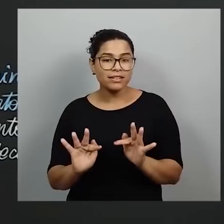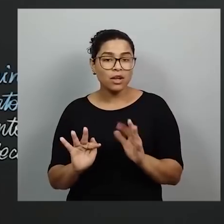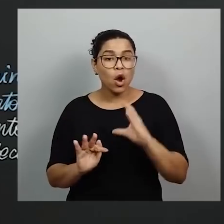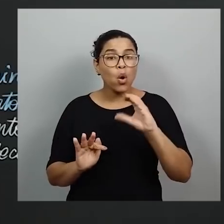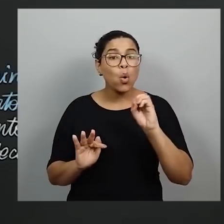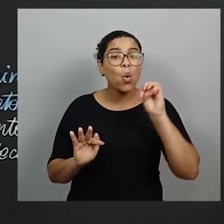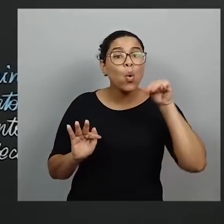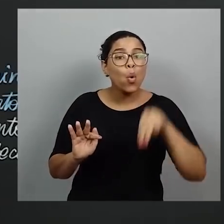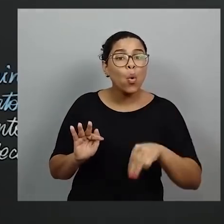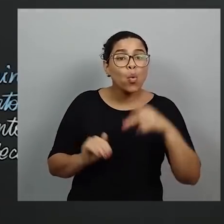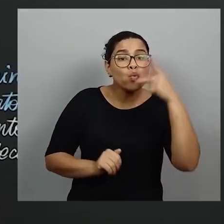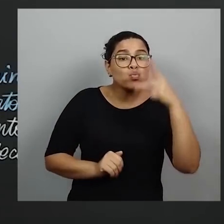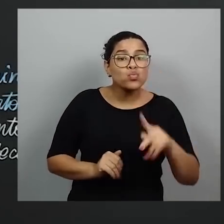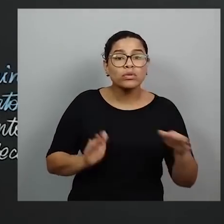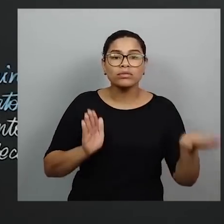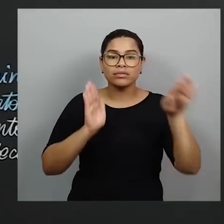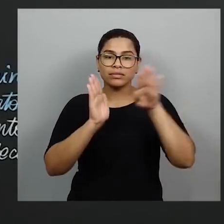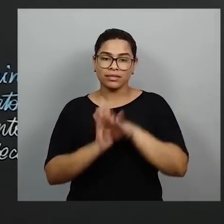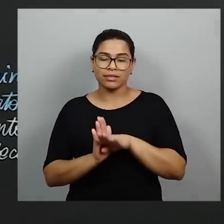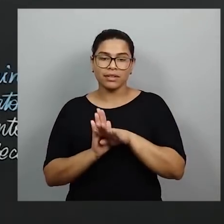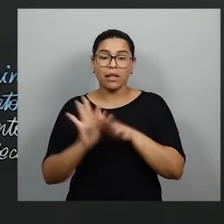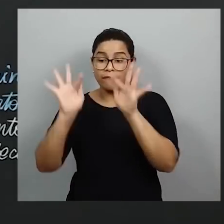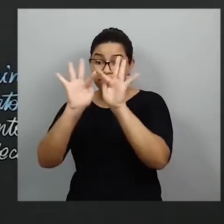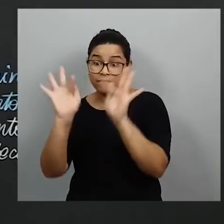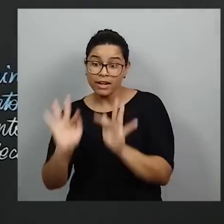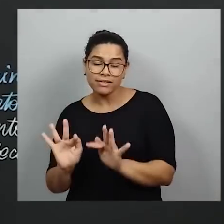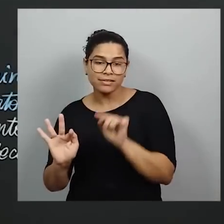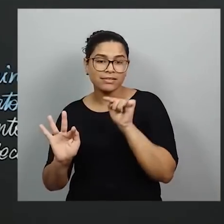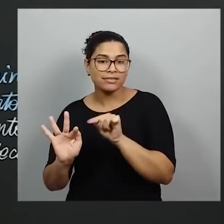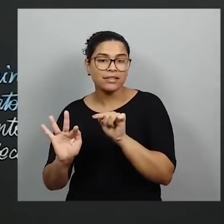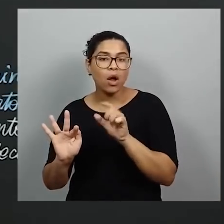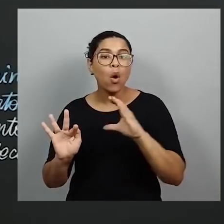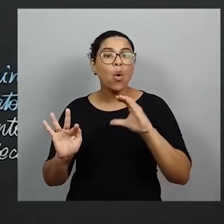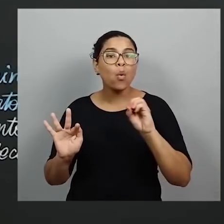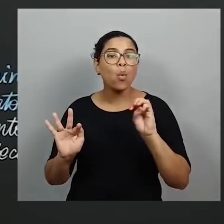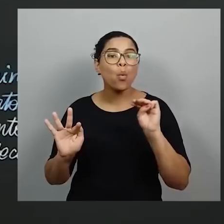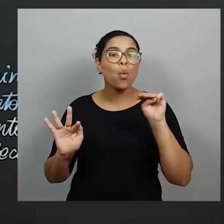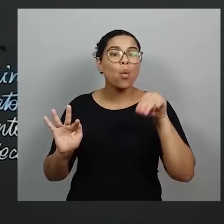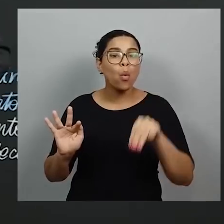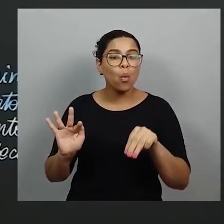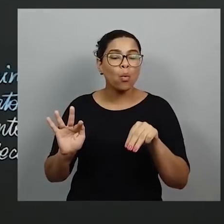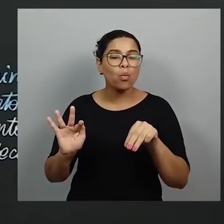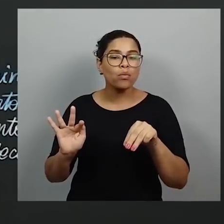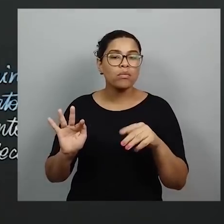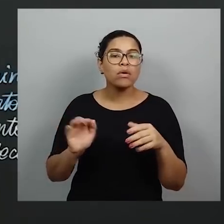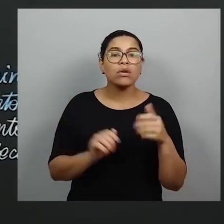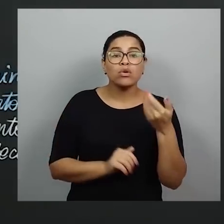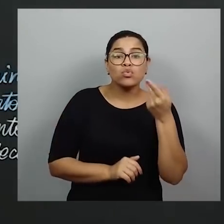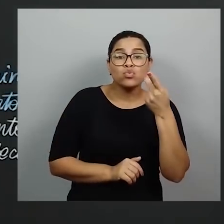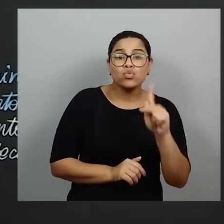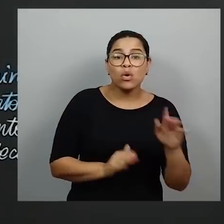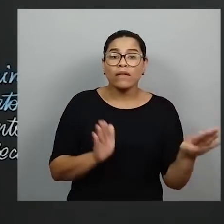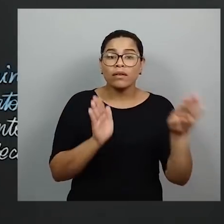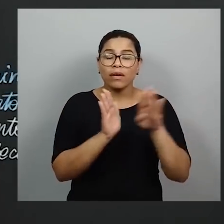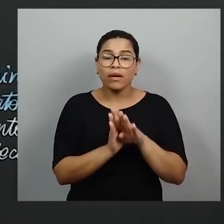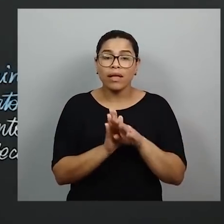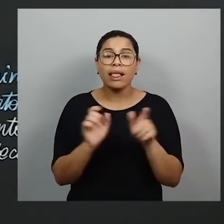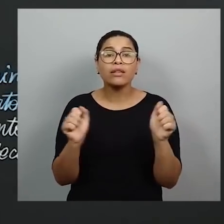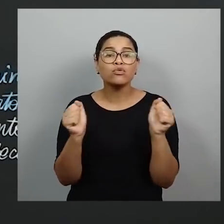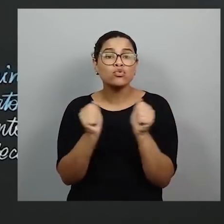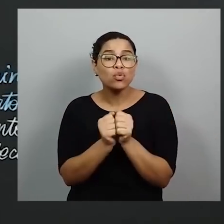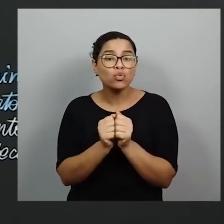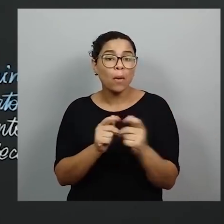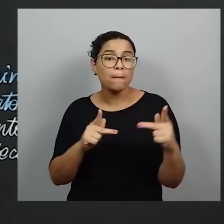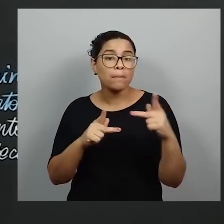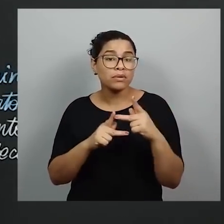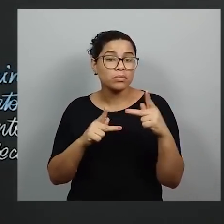chegada. Eu tenho um complemento para a ideia de felicidade aqui. Feliz com a sua chegada, introduzida também com a